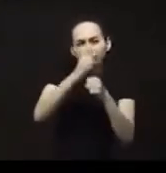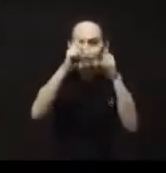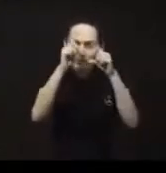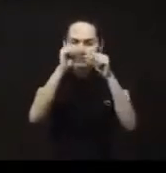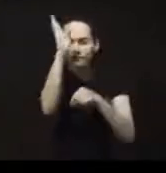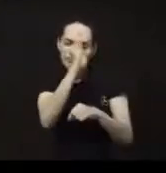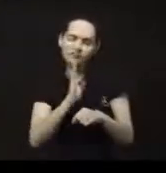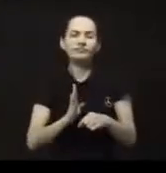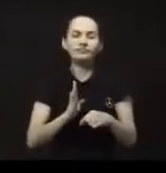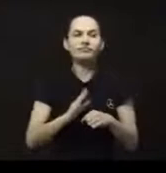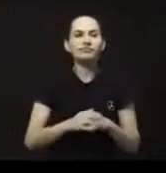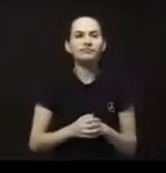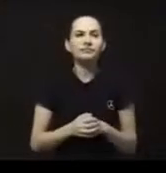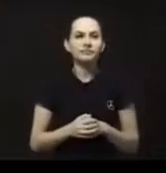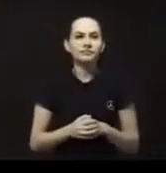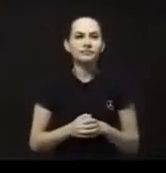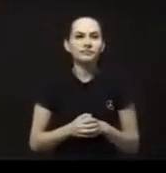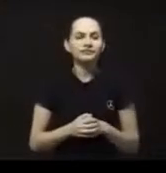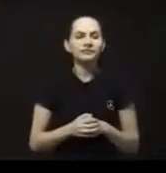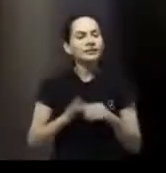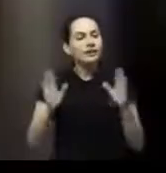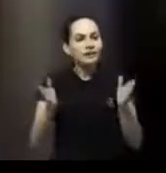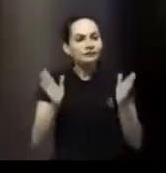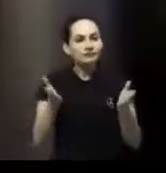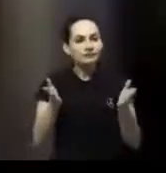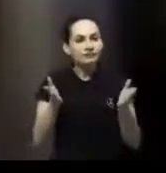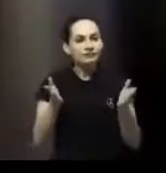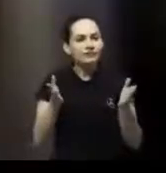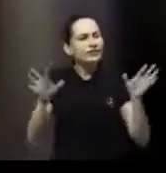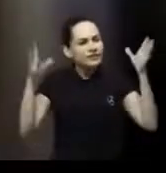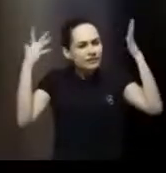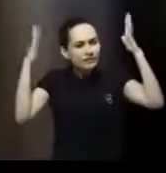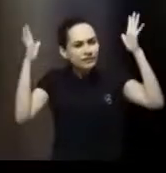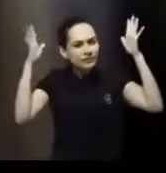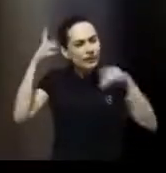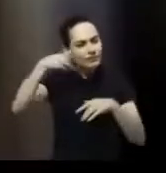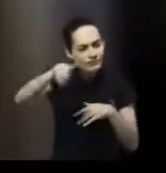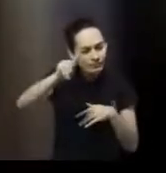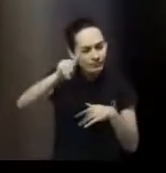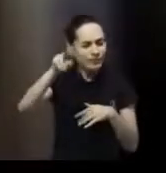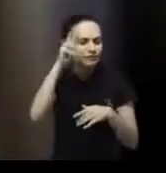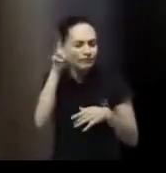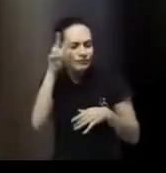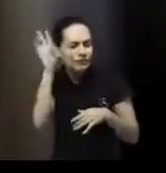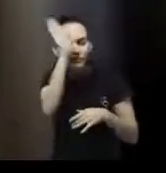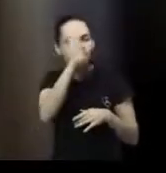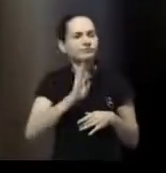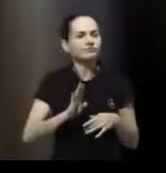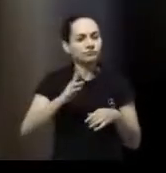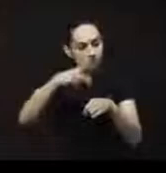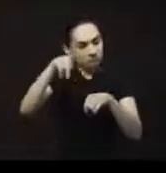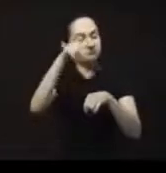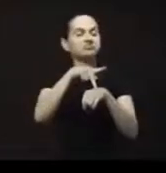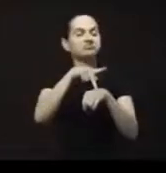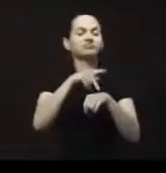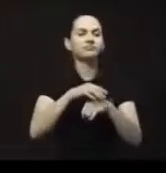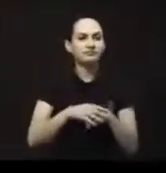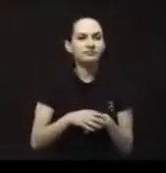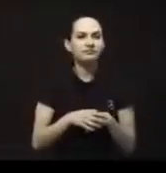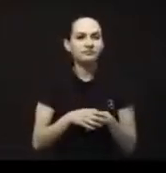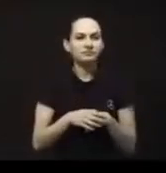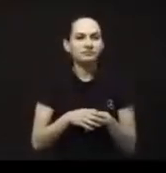mercedes-benz do Brasil te dei e o celebrating your very Own History your Country is